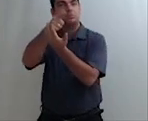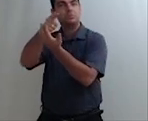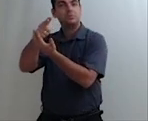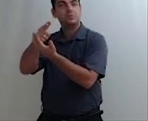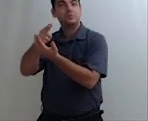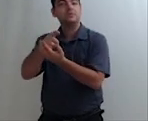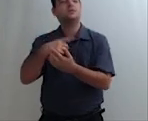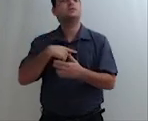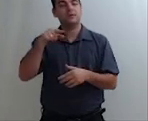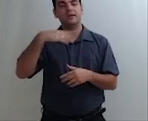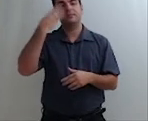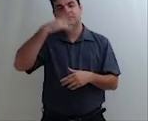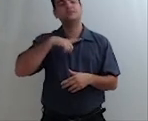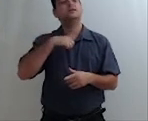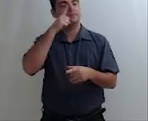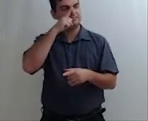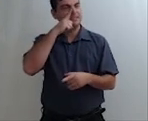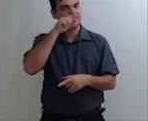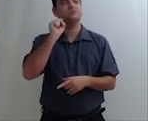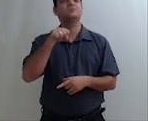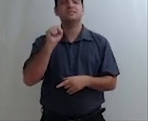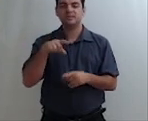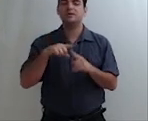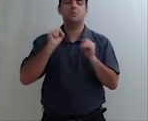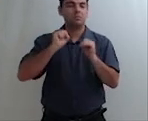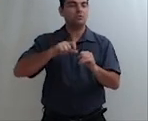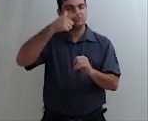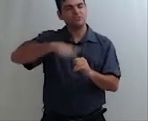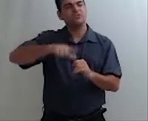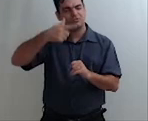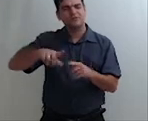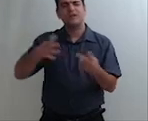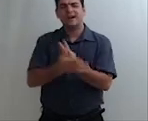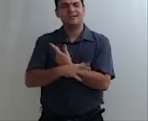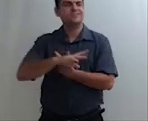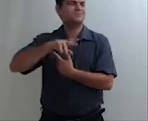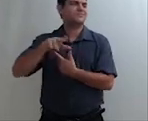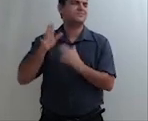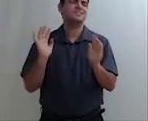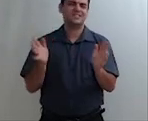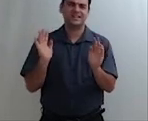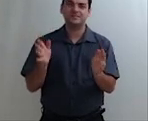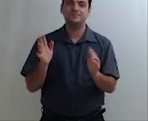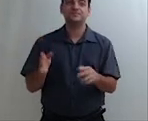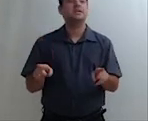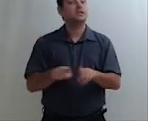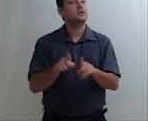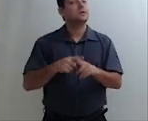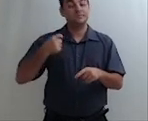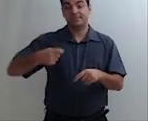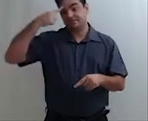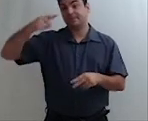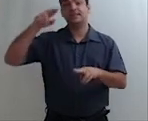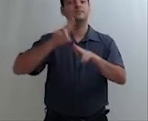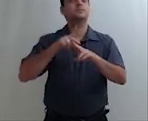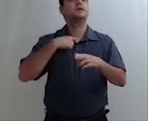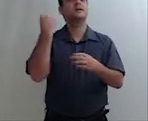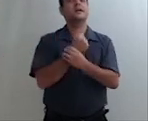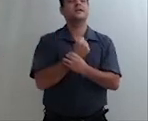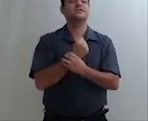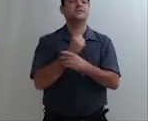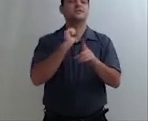coletividade o risco concreto de ação delitiva e a consequente necessidade da prisão como garantia da ordem